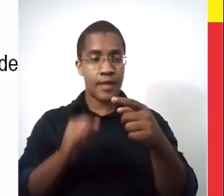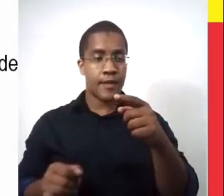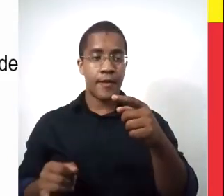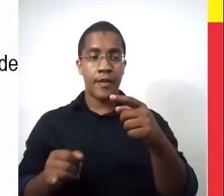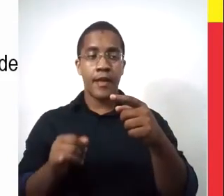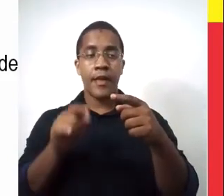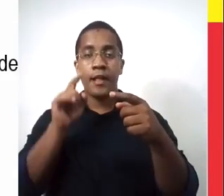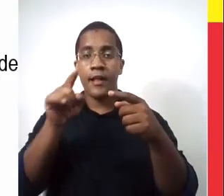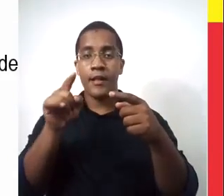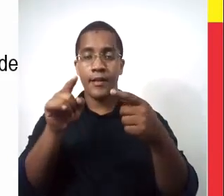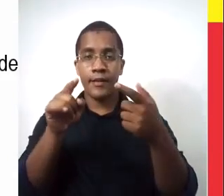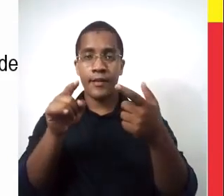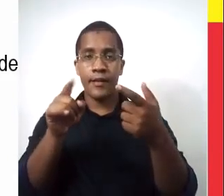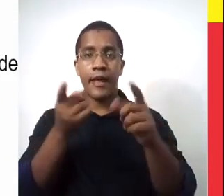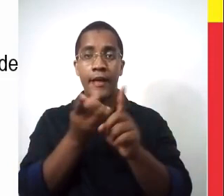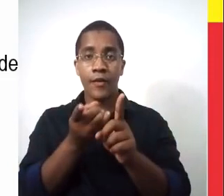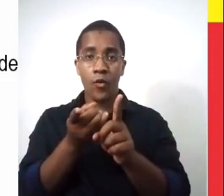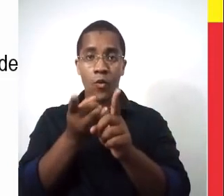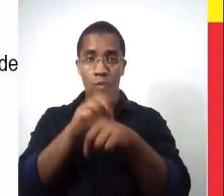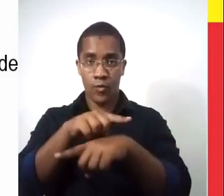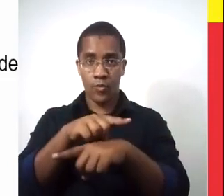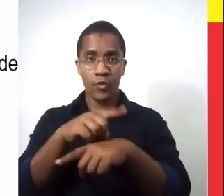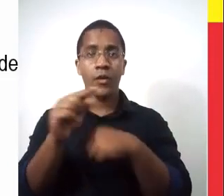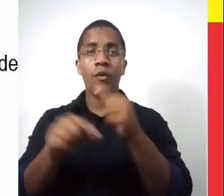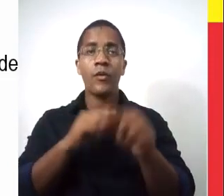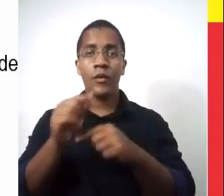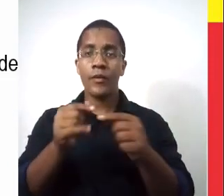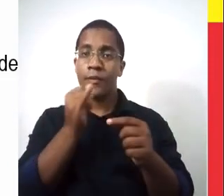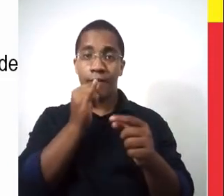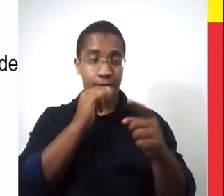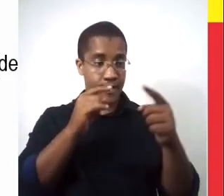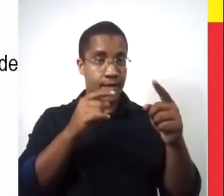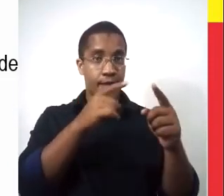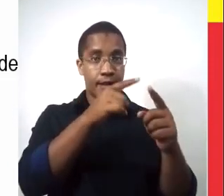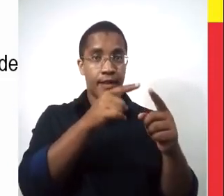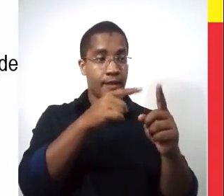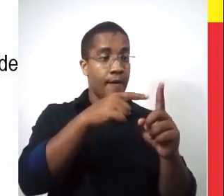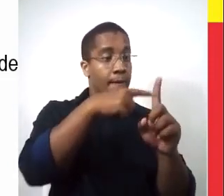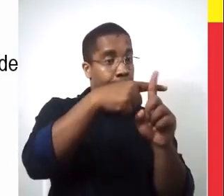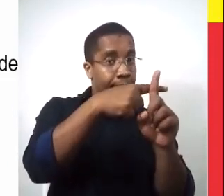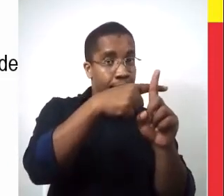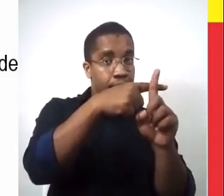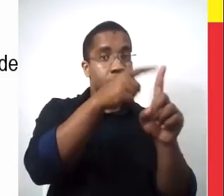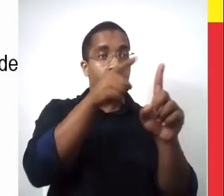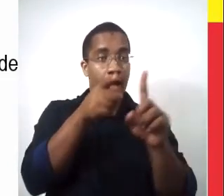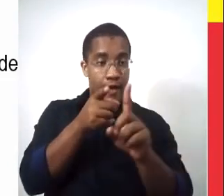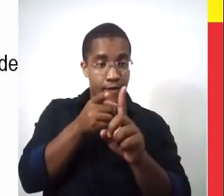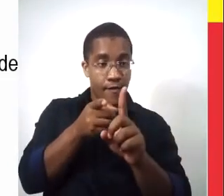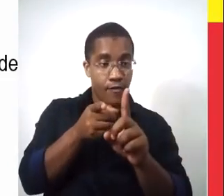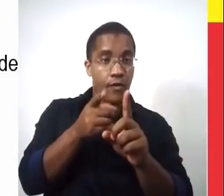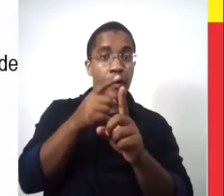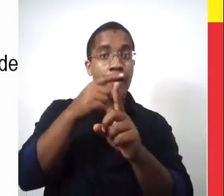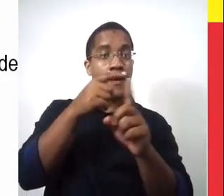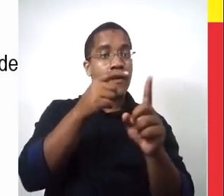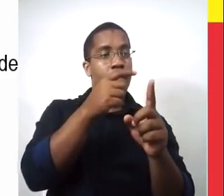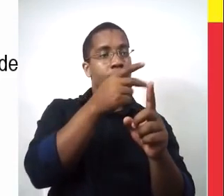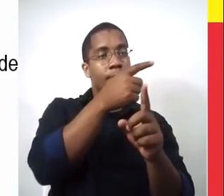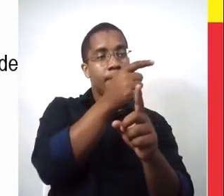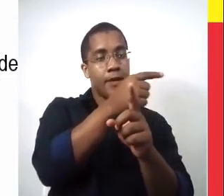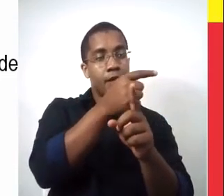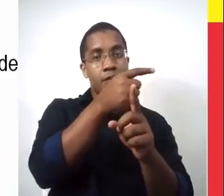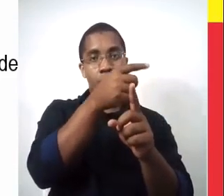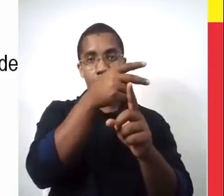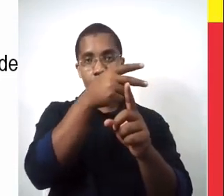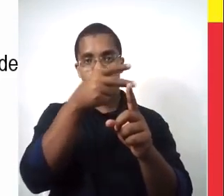operação inversa. A operação inversa da soma é a subtração. A operação inversa da subtração é a soma.